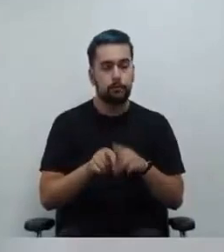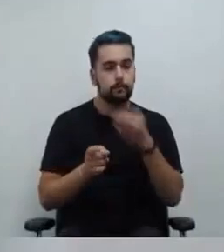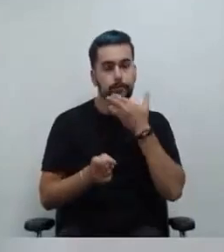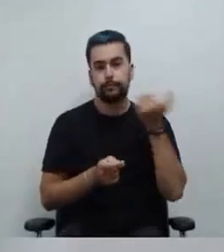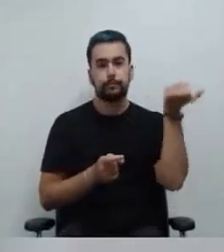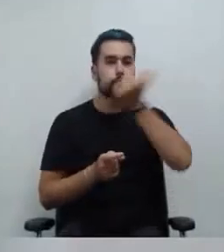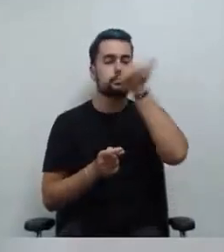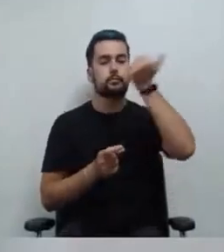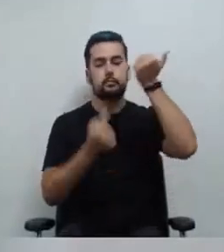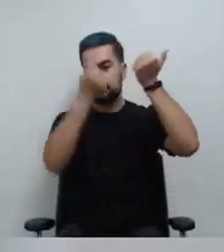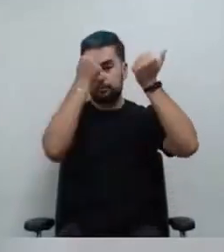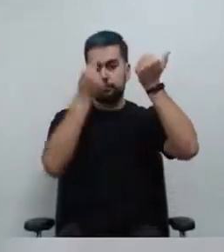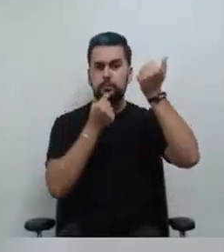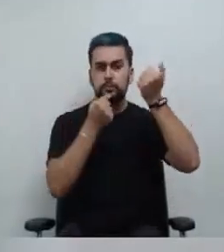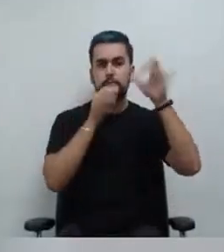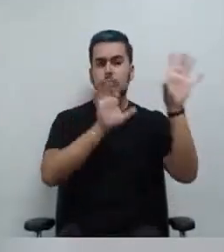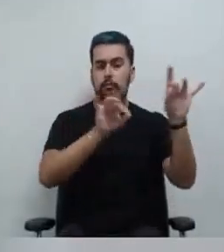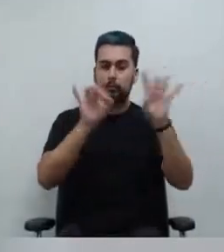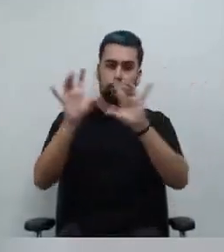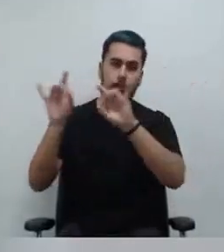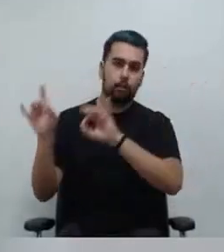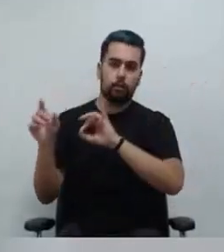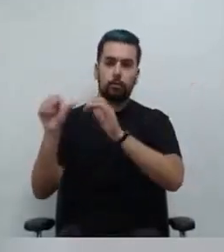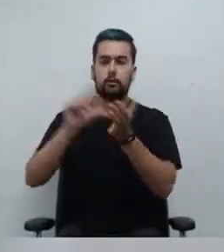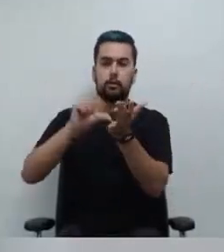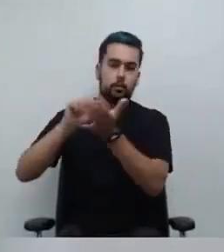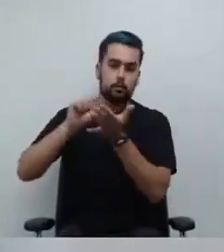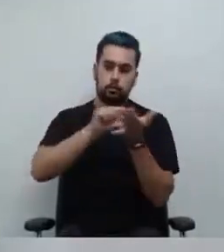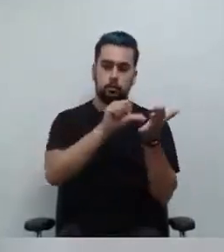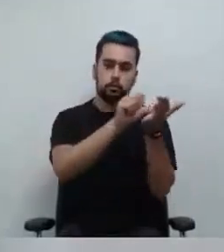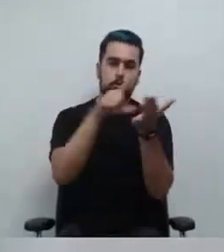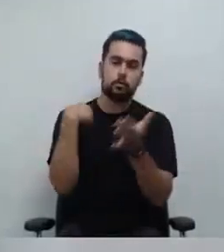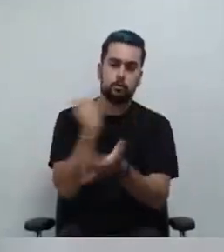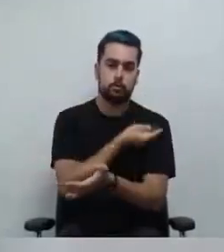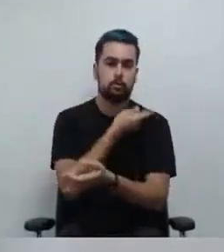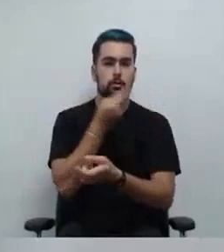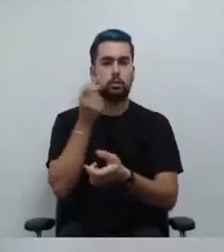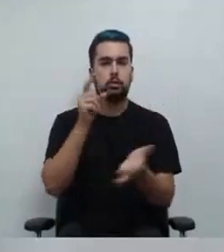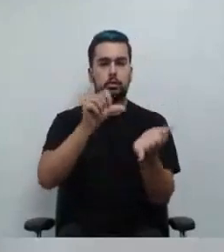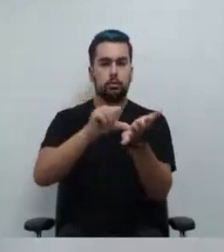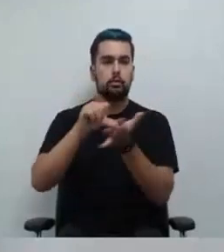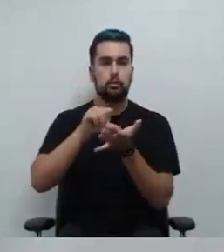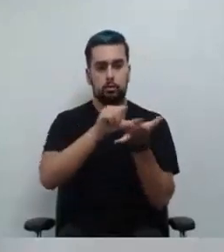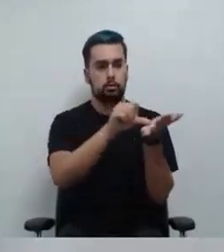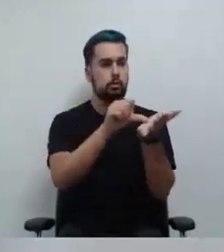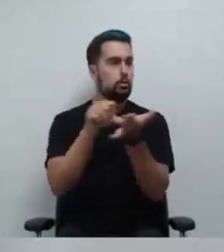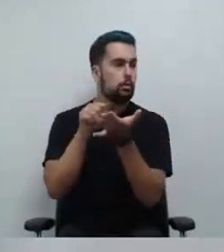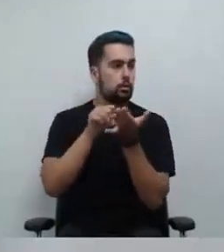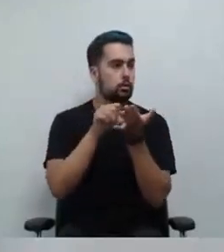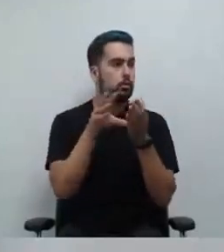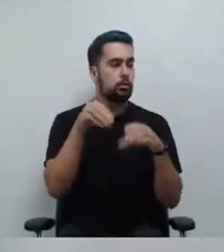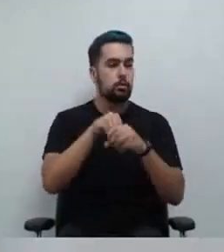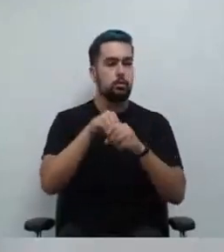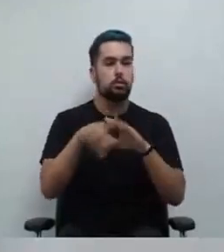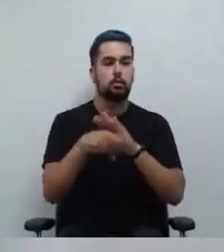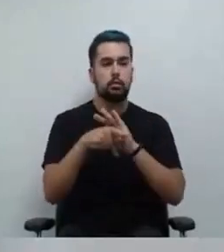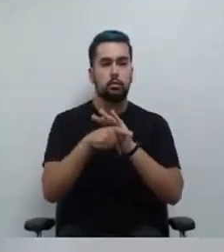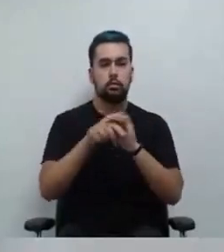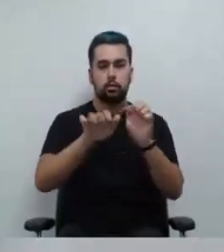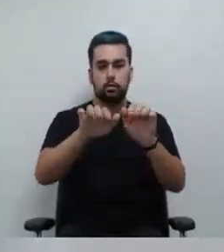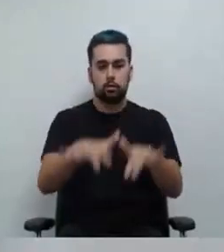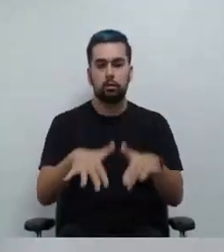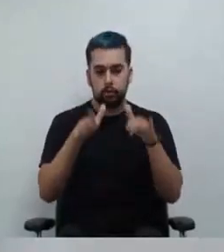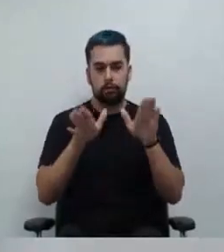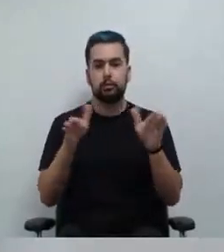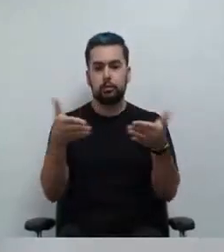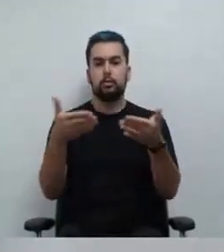customização desse modelo de acordo com cada uma das unidades. Algumas das nossas unidades estão dentro de fórum